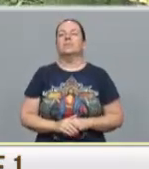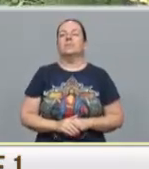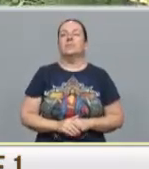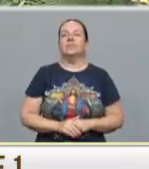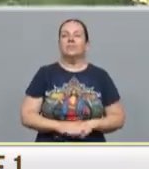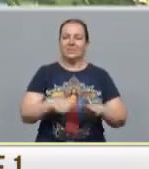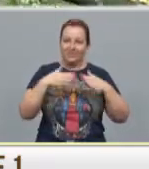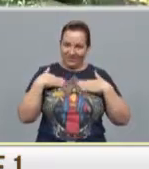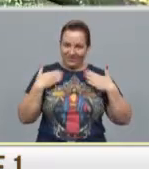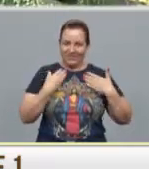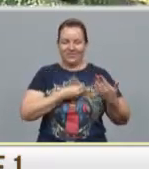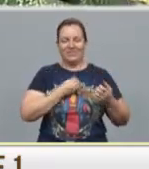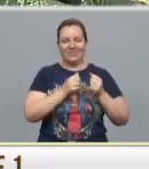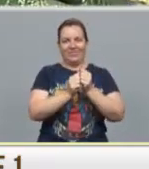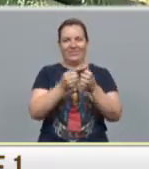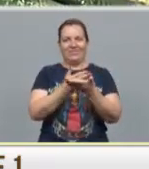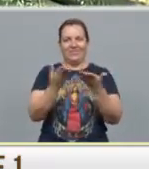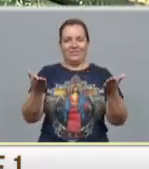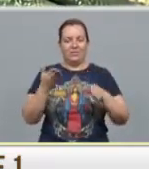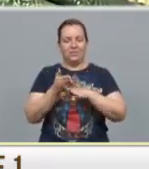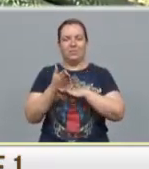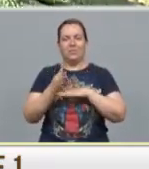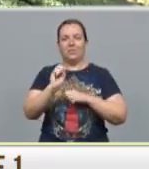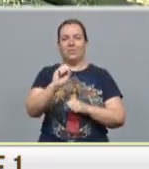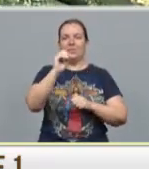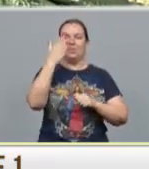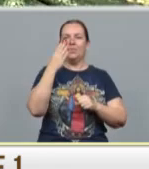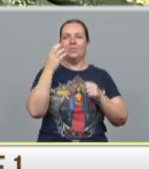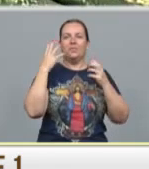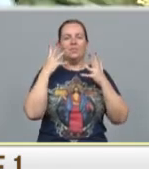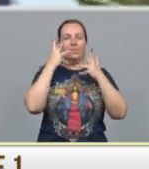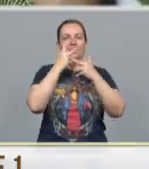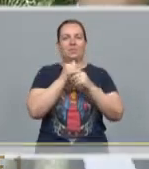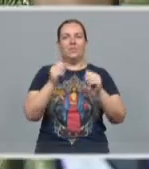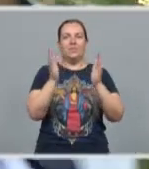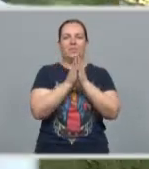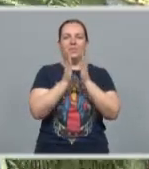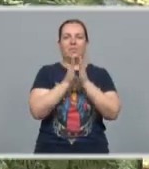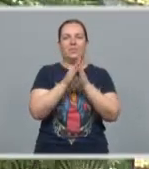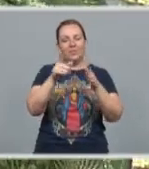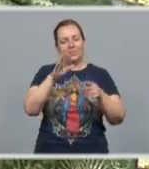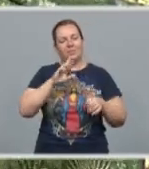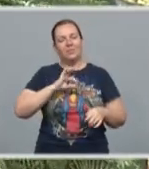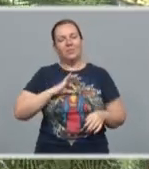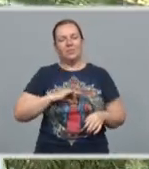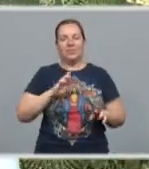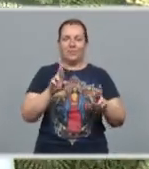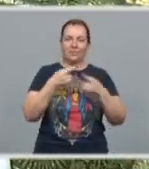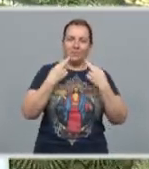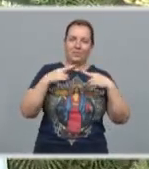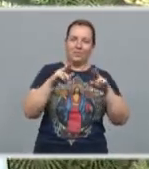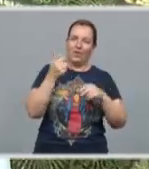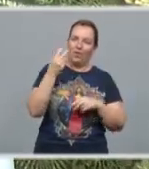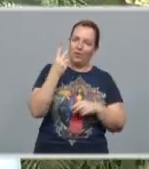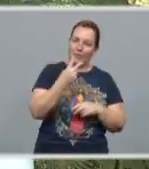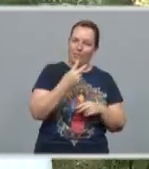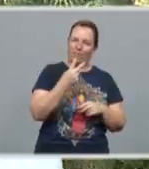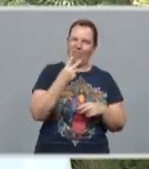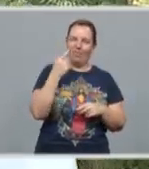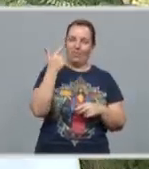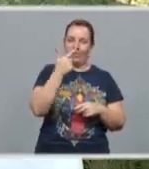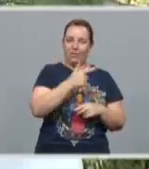Tenho alegria de estar aqui com vocês, participando dessa festa tão bonita e rezando pelo padre Reginaldo nos seus 22 anos